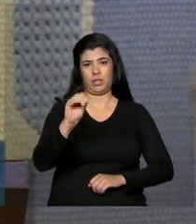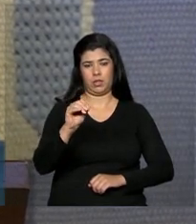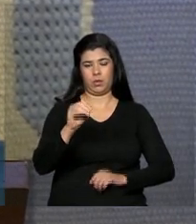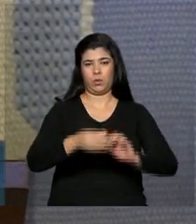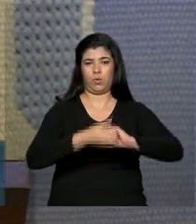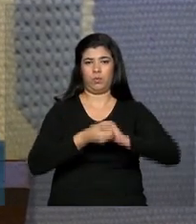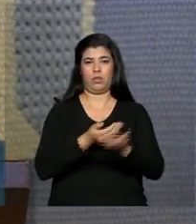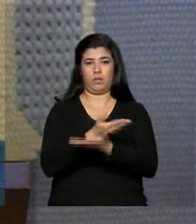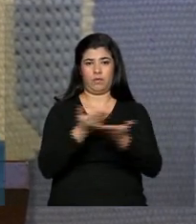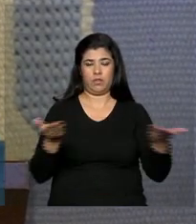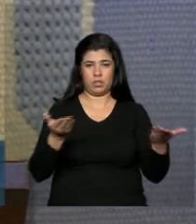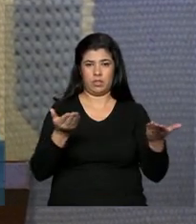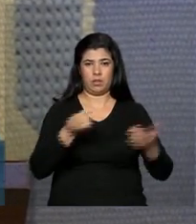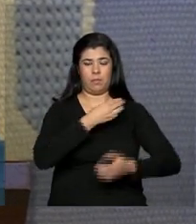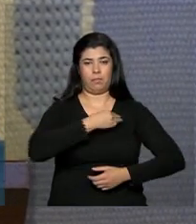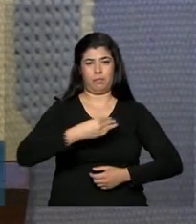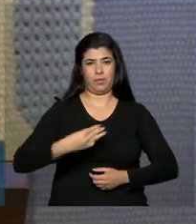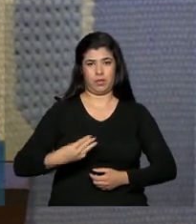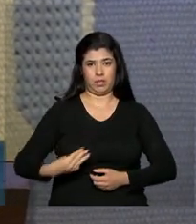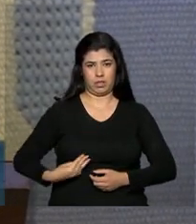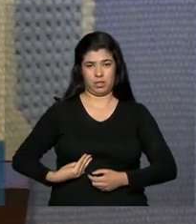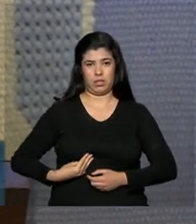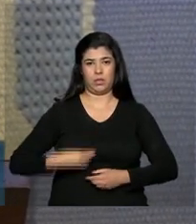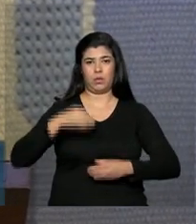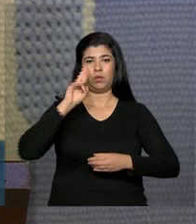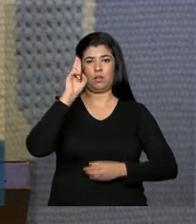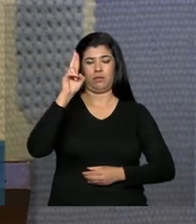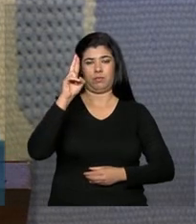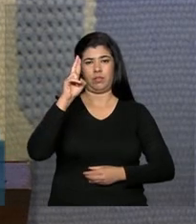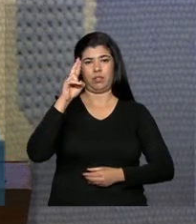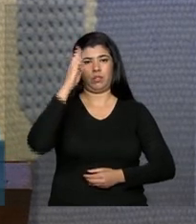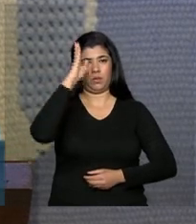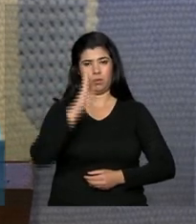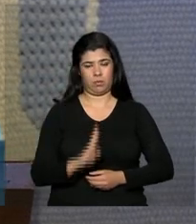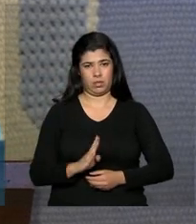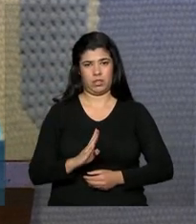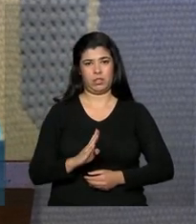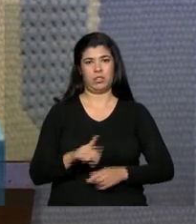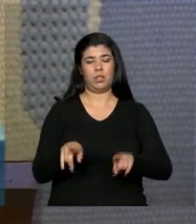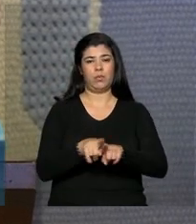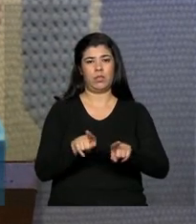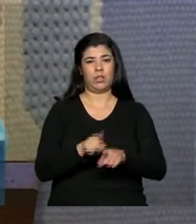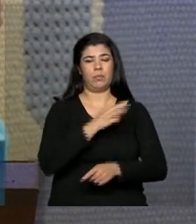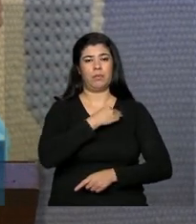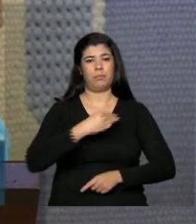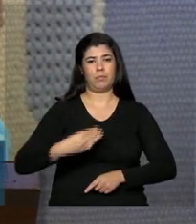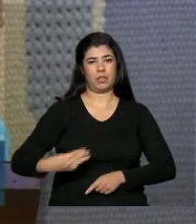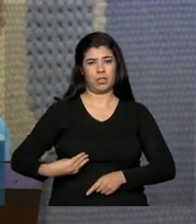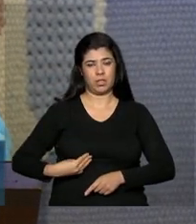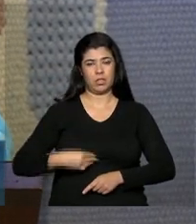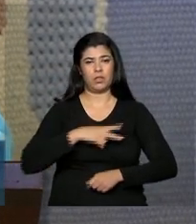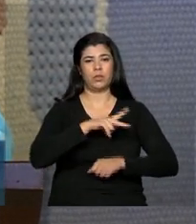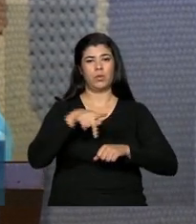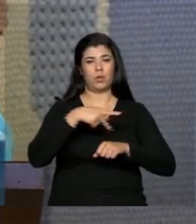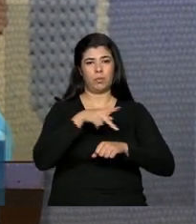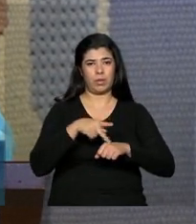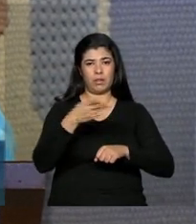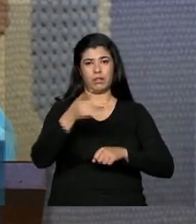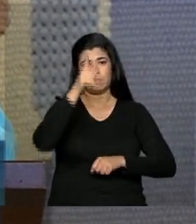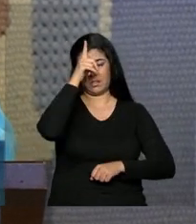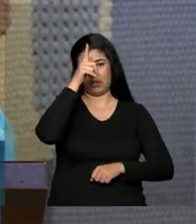senhoras e os senhores ministros de Estado e integrantes das delegações da Alemanha e do